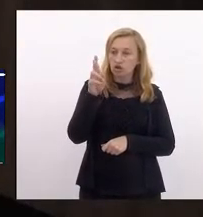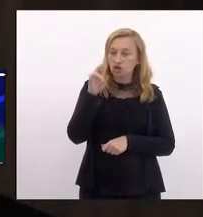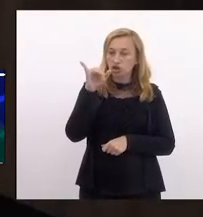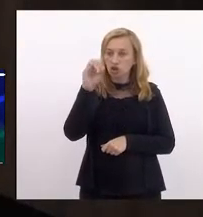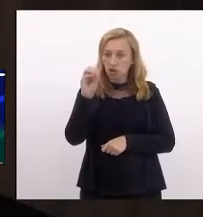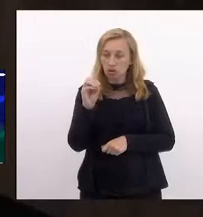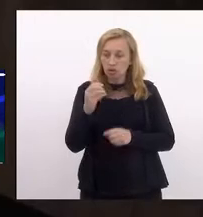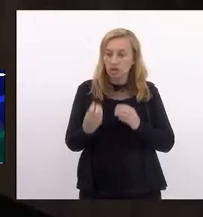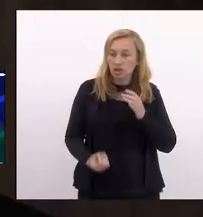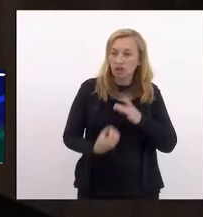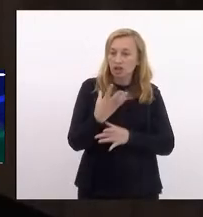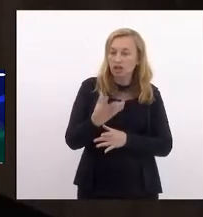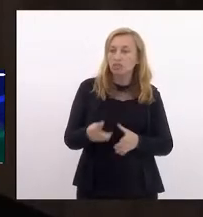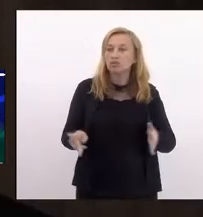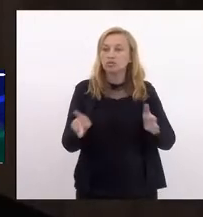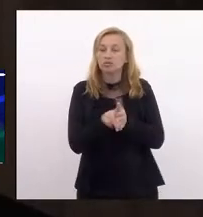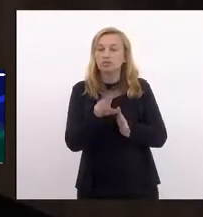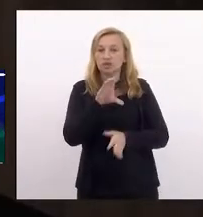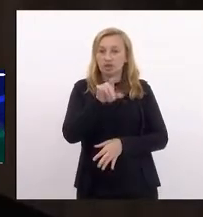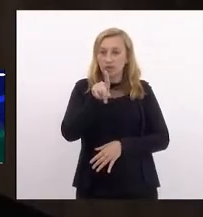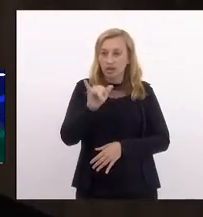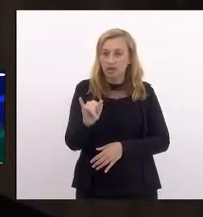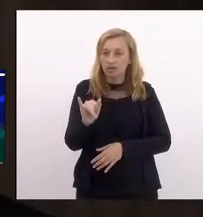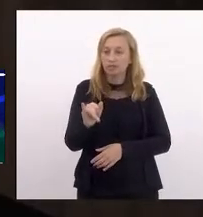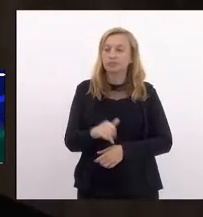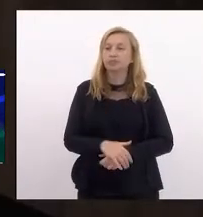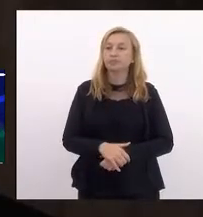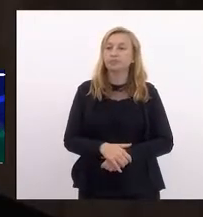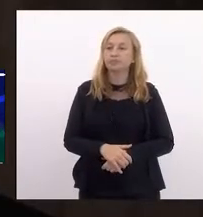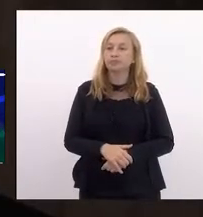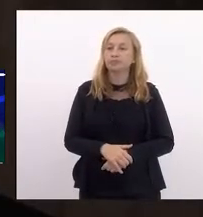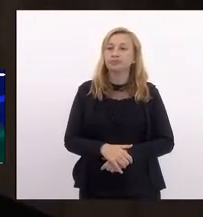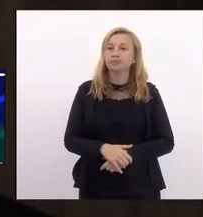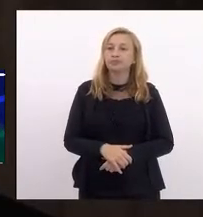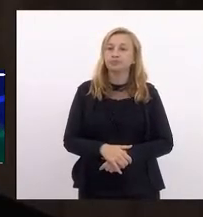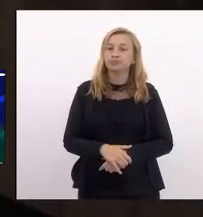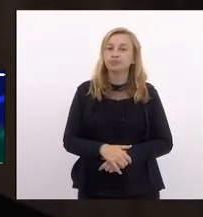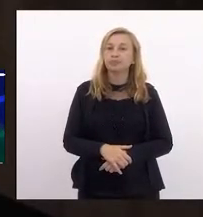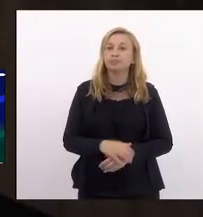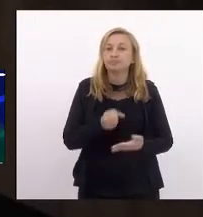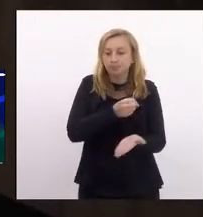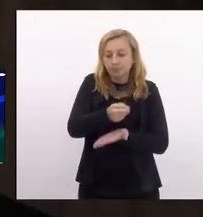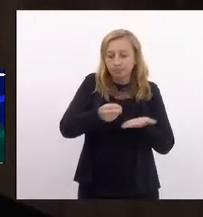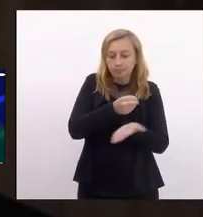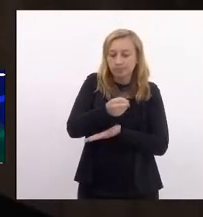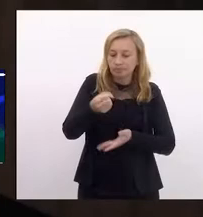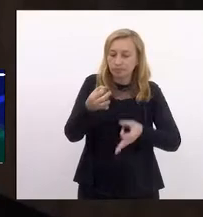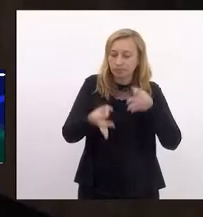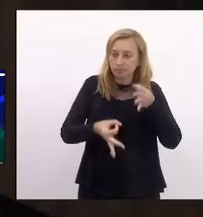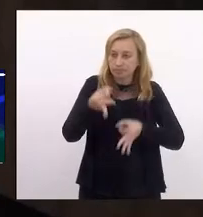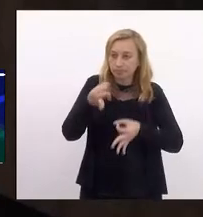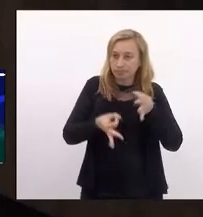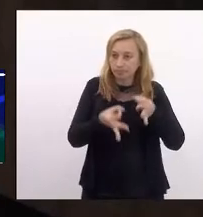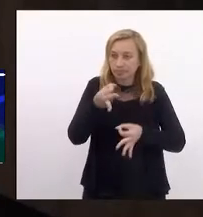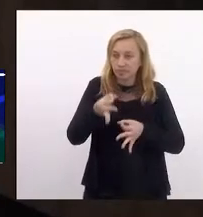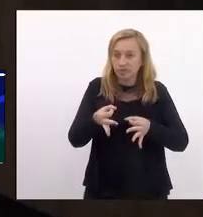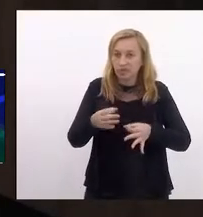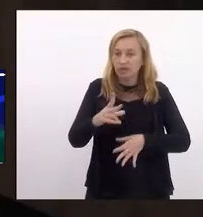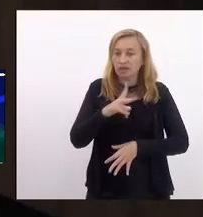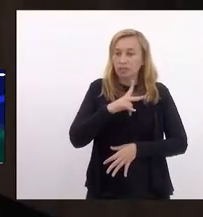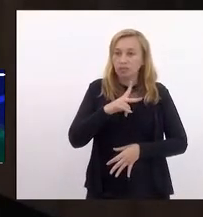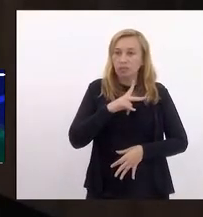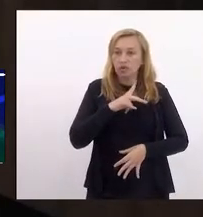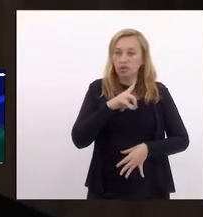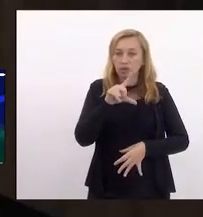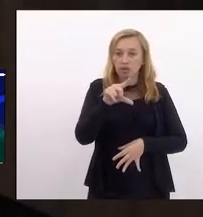construímos os projetos na CTI com o embasamento jurídico da própria